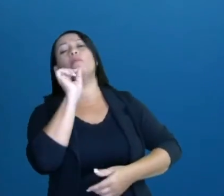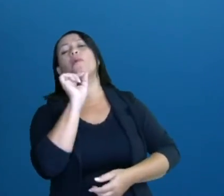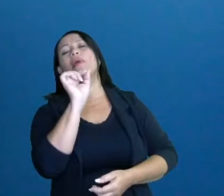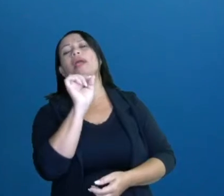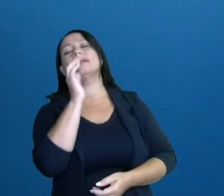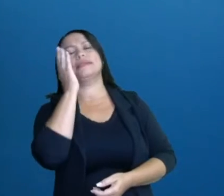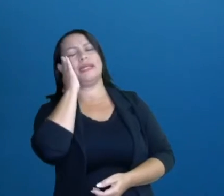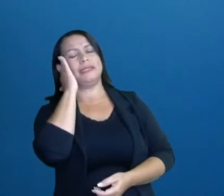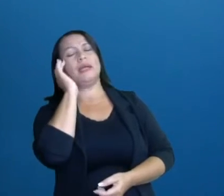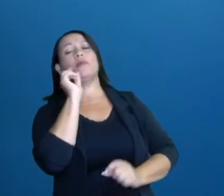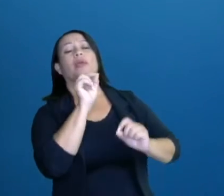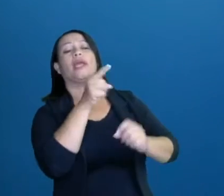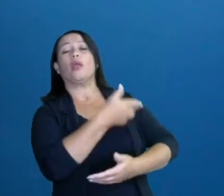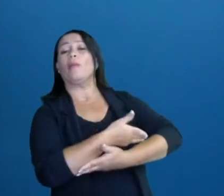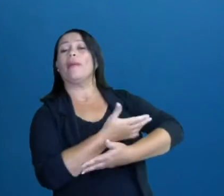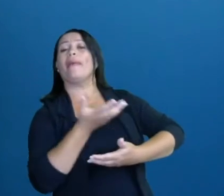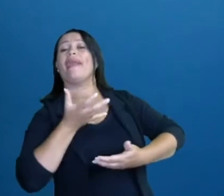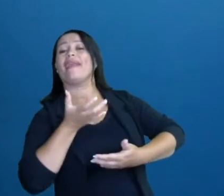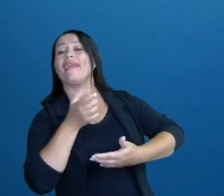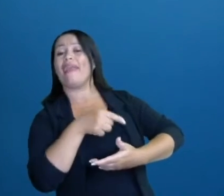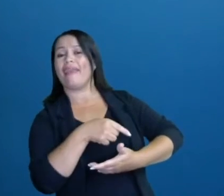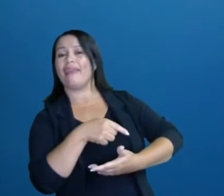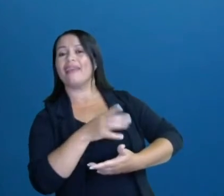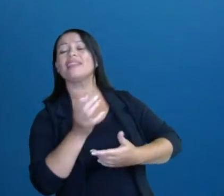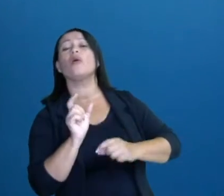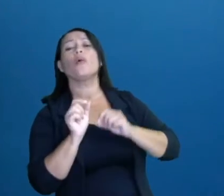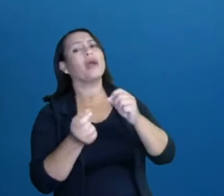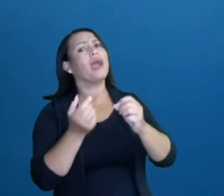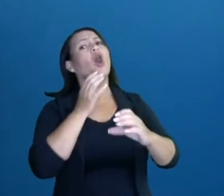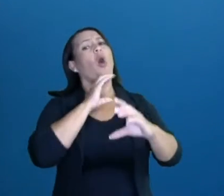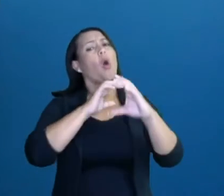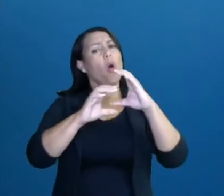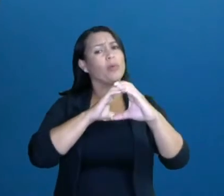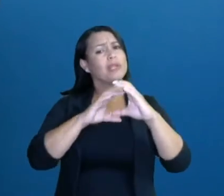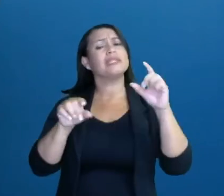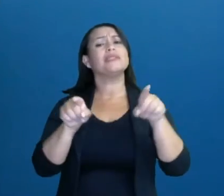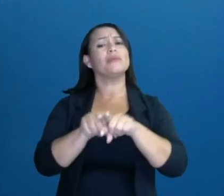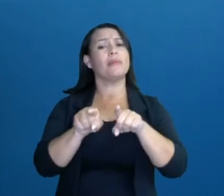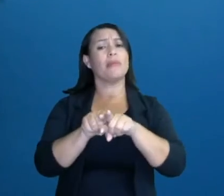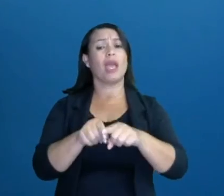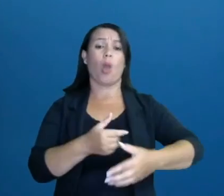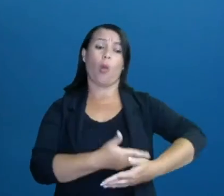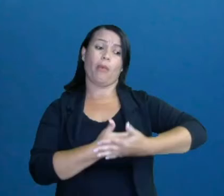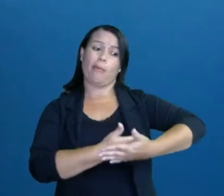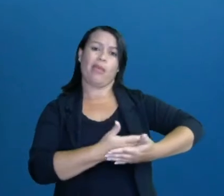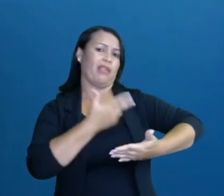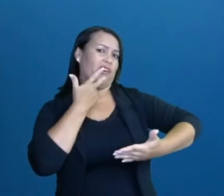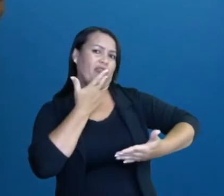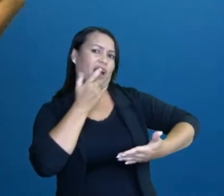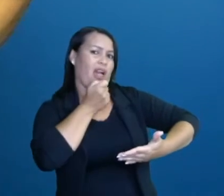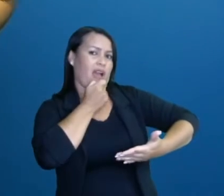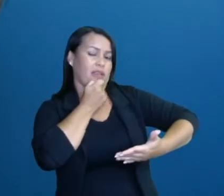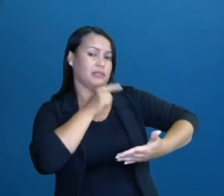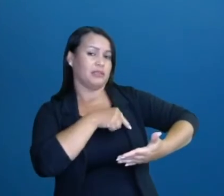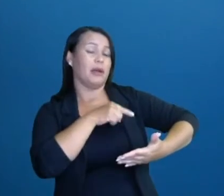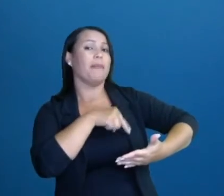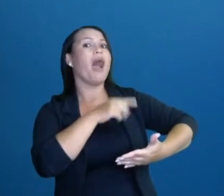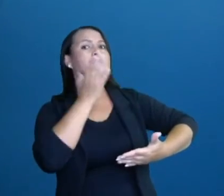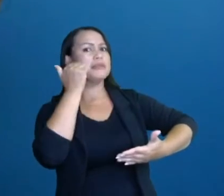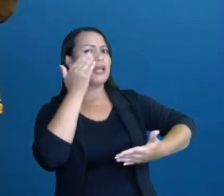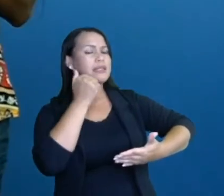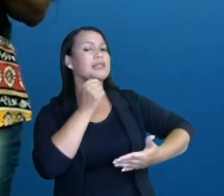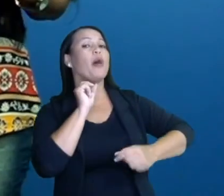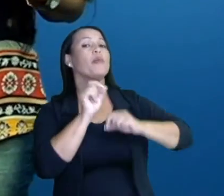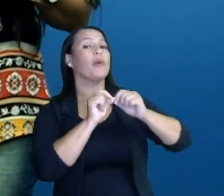já sabe o que é que seu bebê quer. Então, ali é uma forma também de comunicação. O bebê ainda não fala, mas ele utiliza